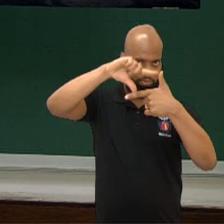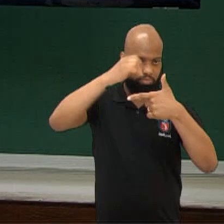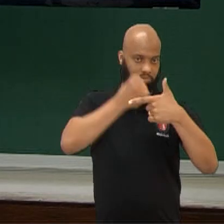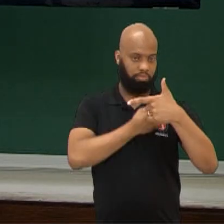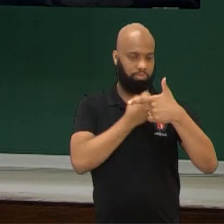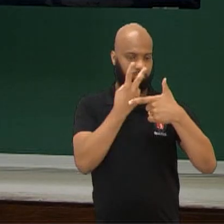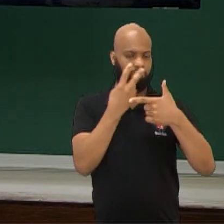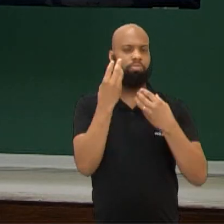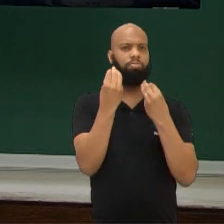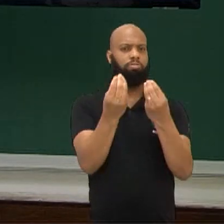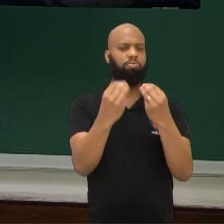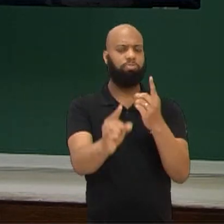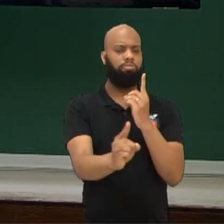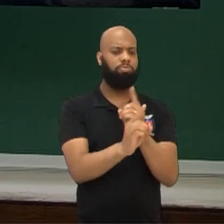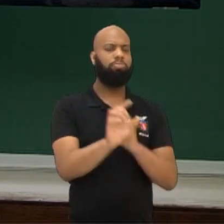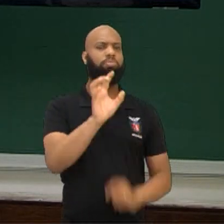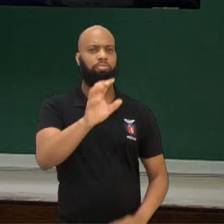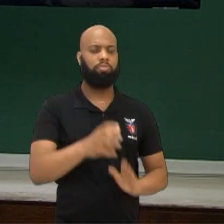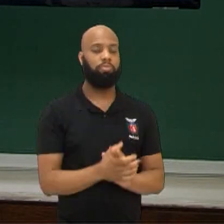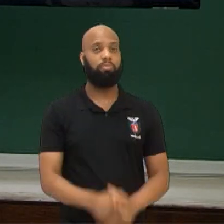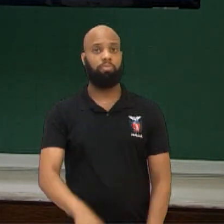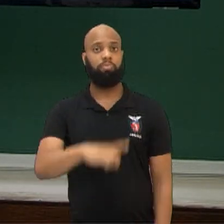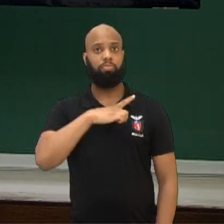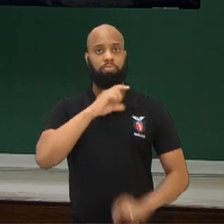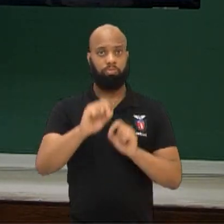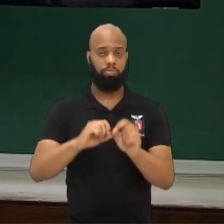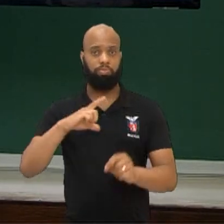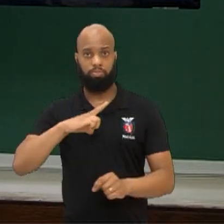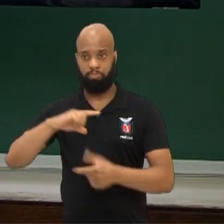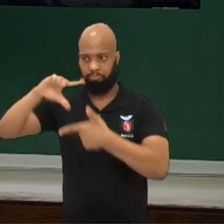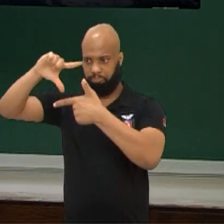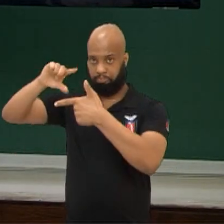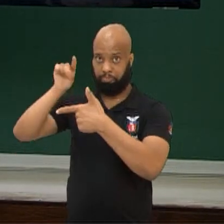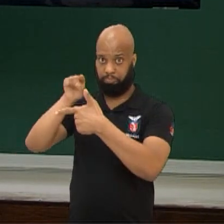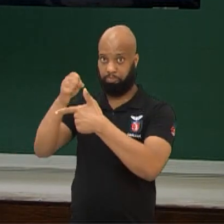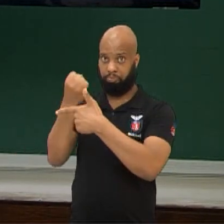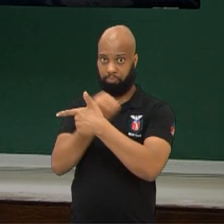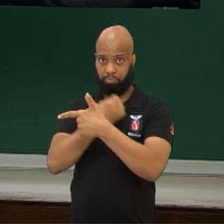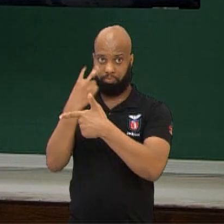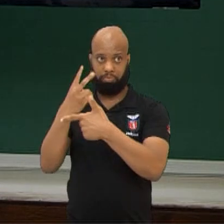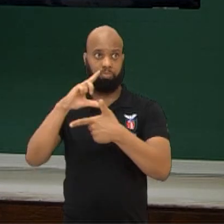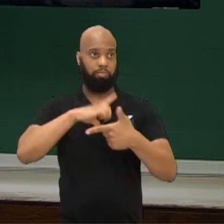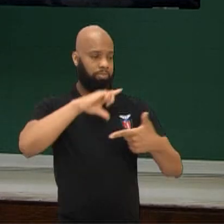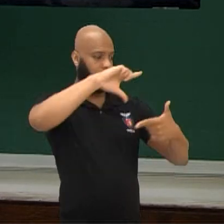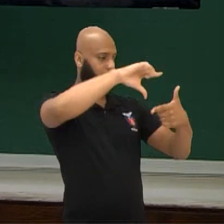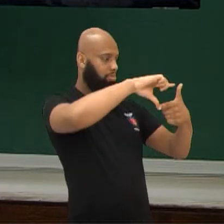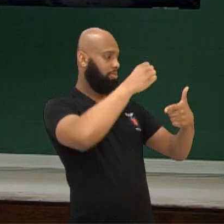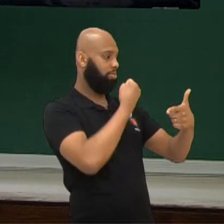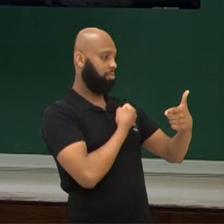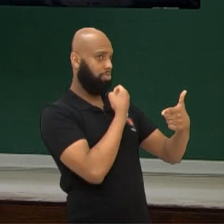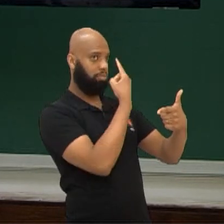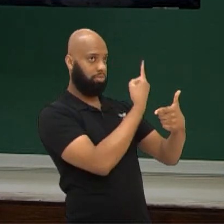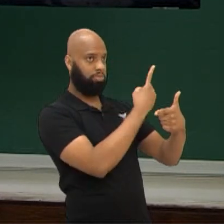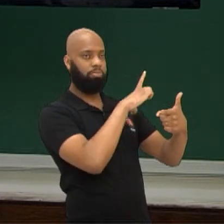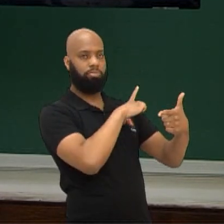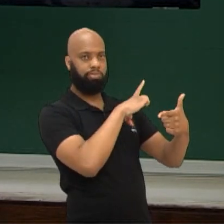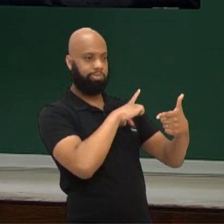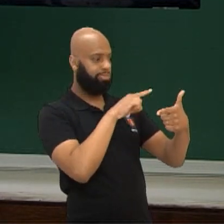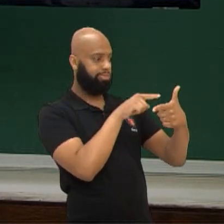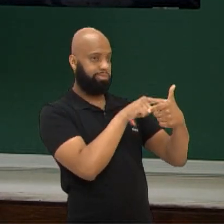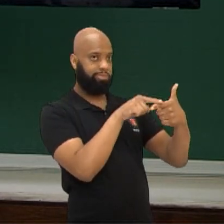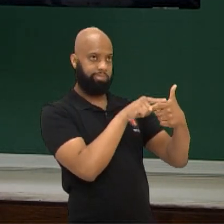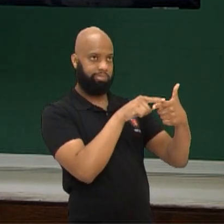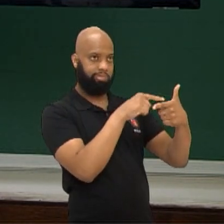vou resolver a medida da base? Eu vou pegar aqueles números que ele me deu no slide anterior, né, ou na primeira